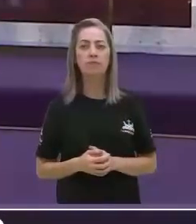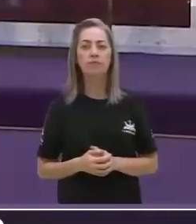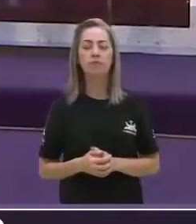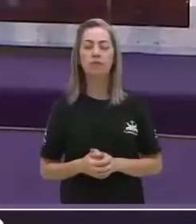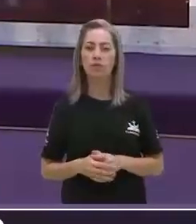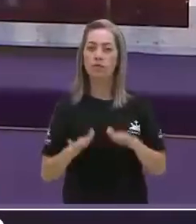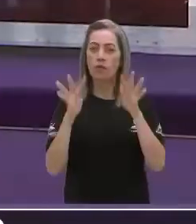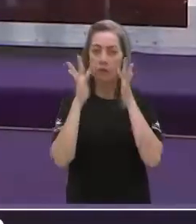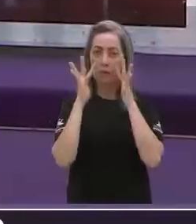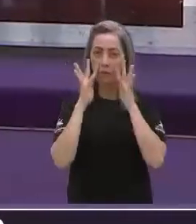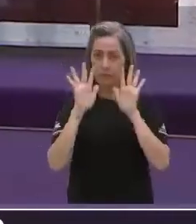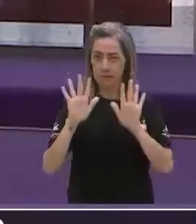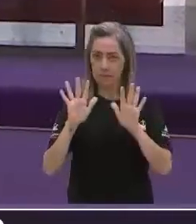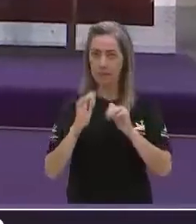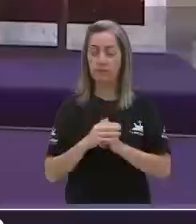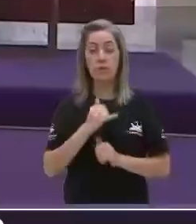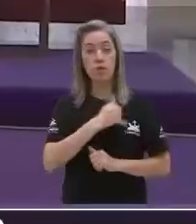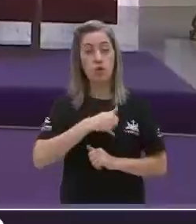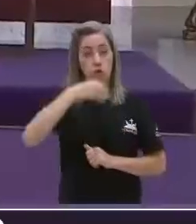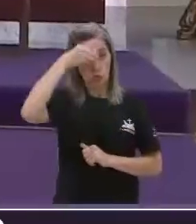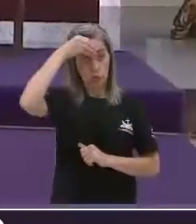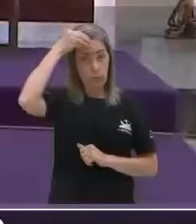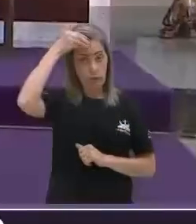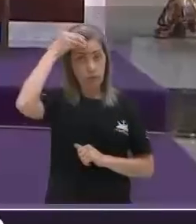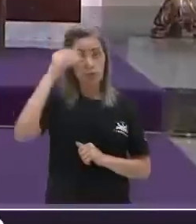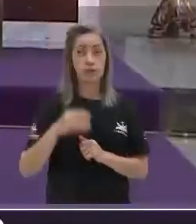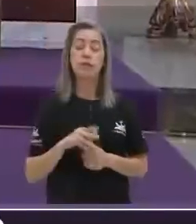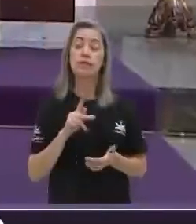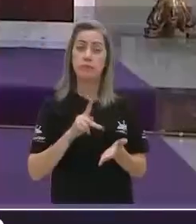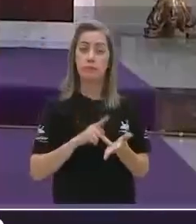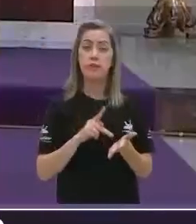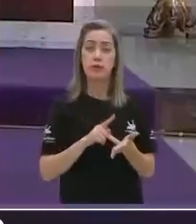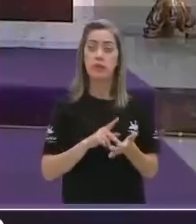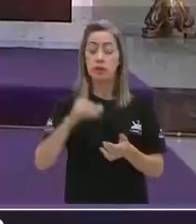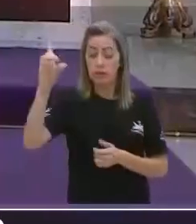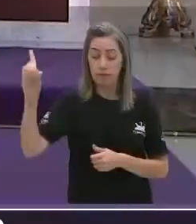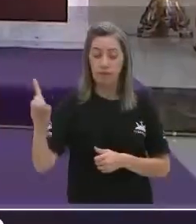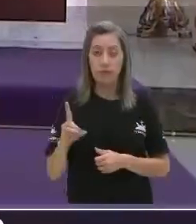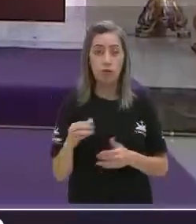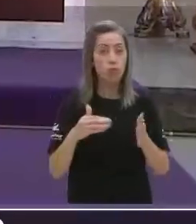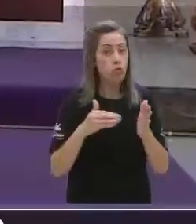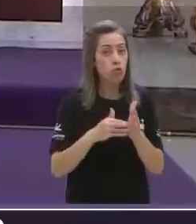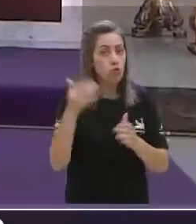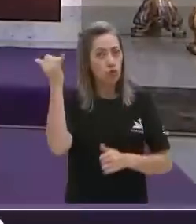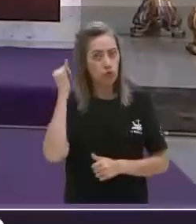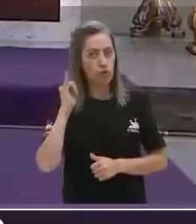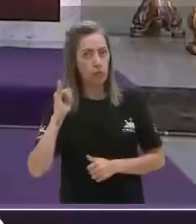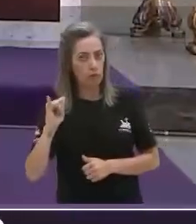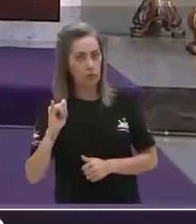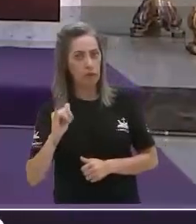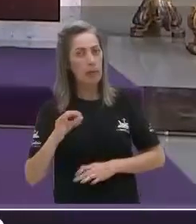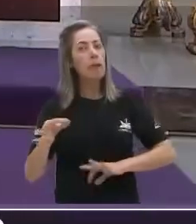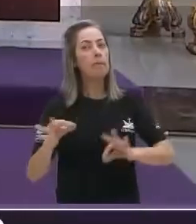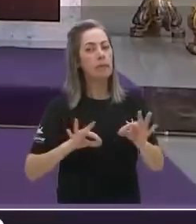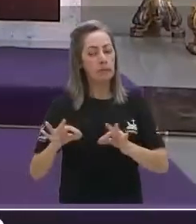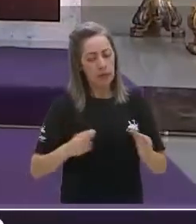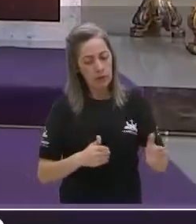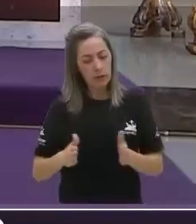Vamos ver. João Batista, de fato veio como último dos profetas preparar o caminho do